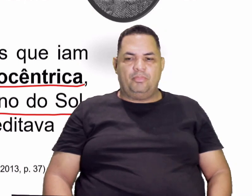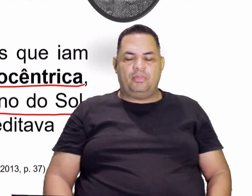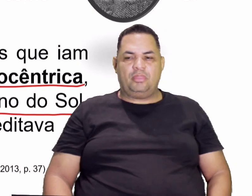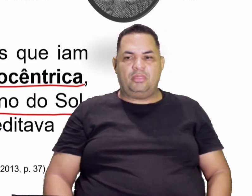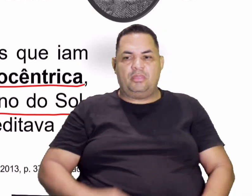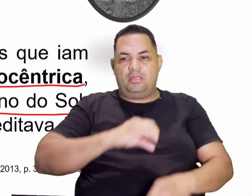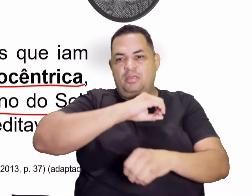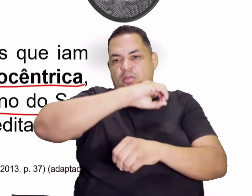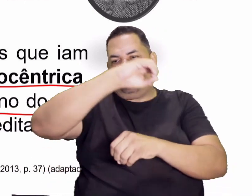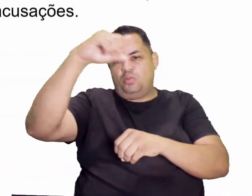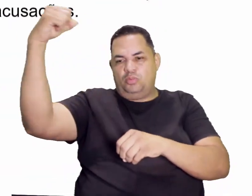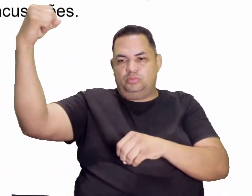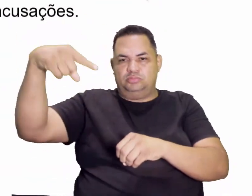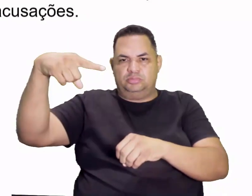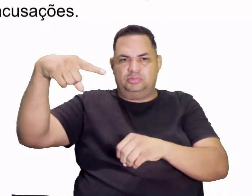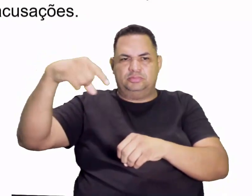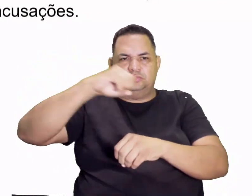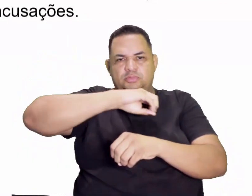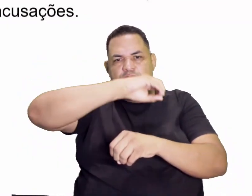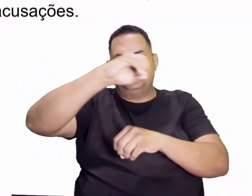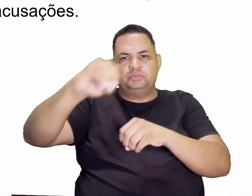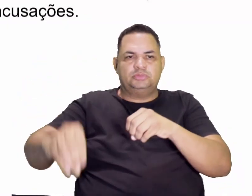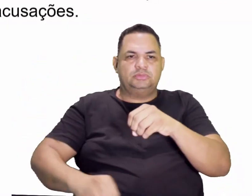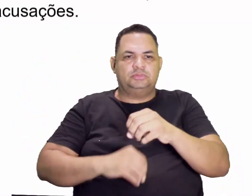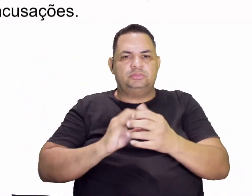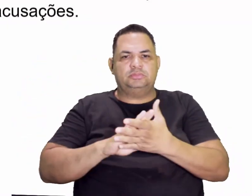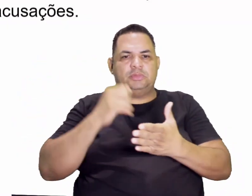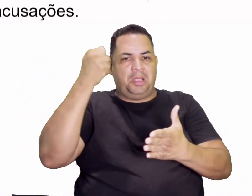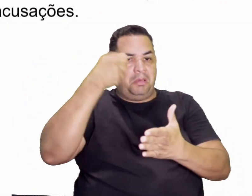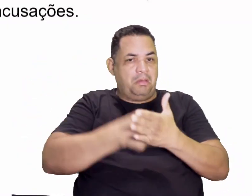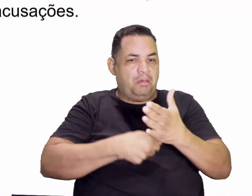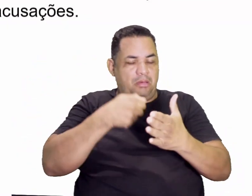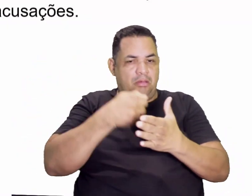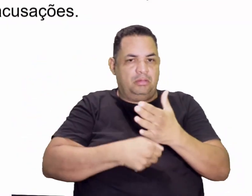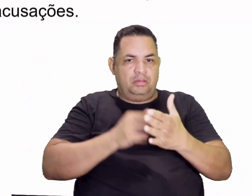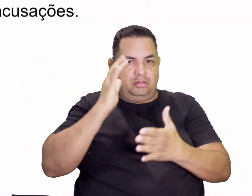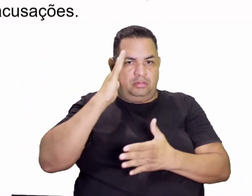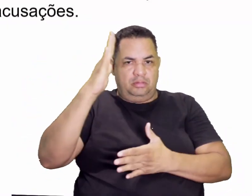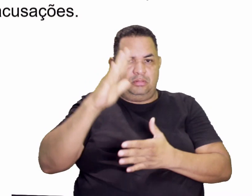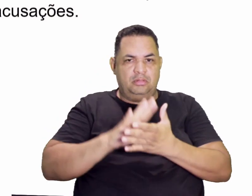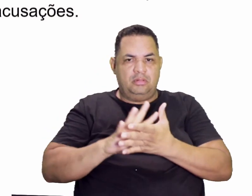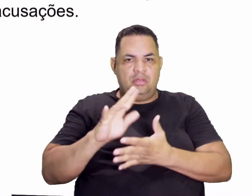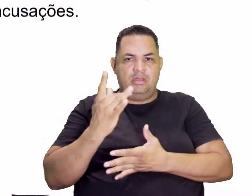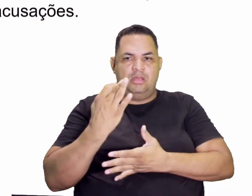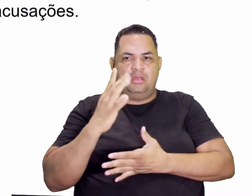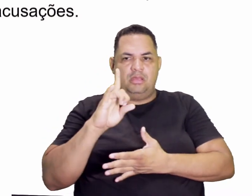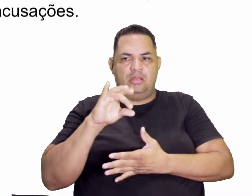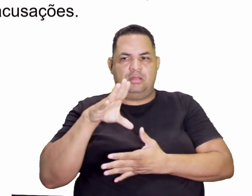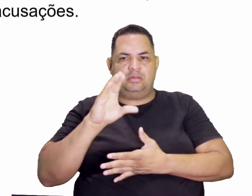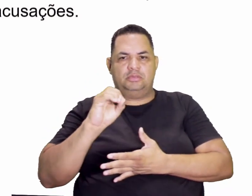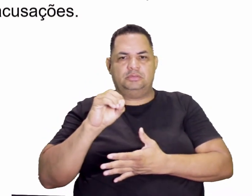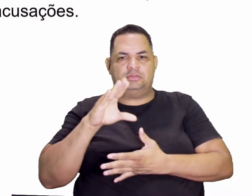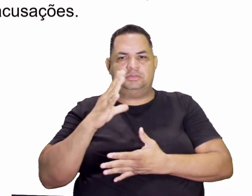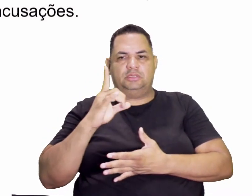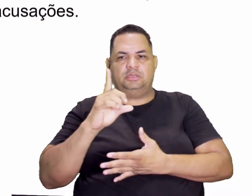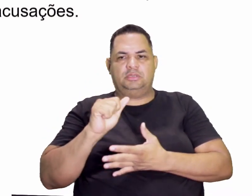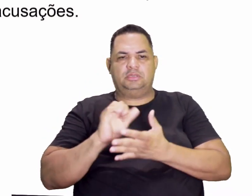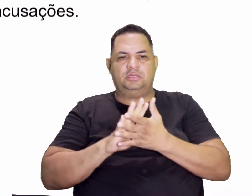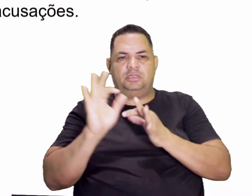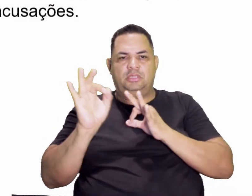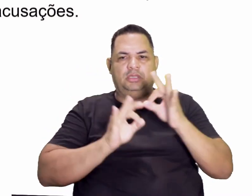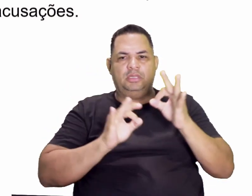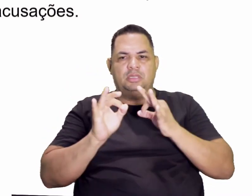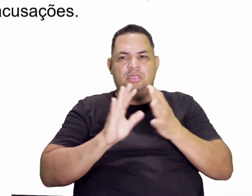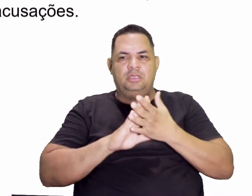O Sol girava em torno da Terra. Por defender a teoria heliocêntrica, elaborada por Nicolau Copérnico, ele